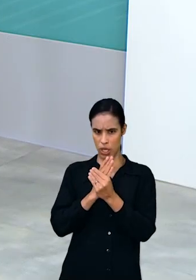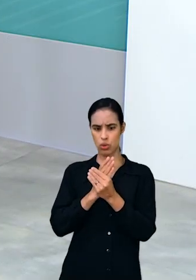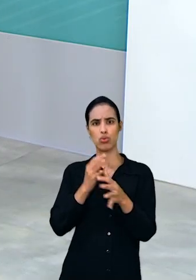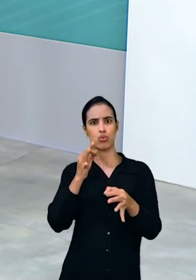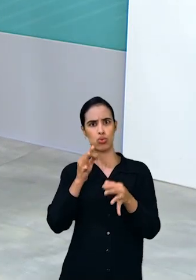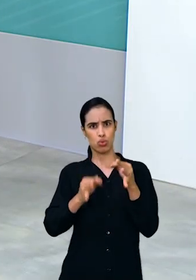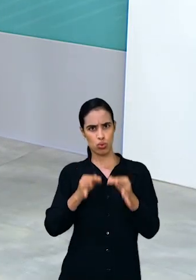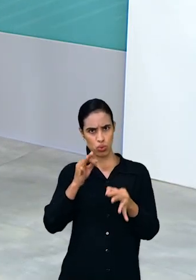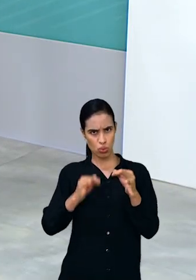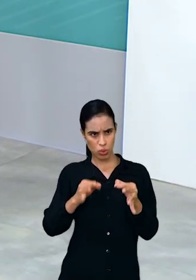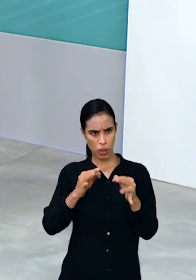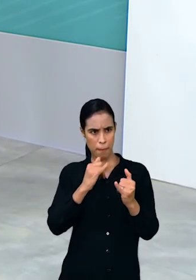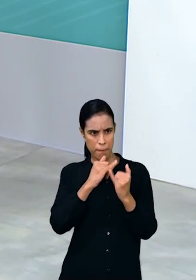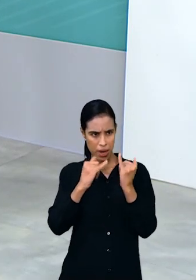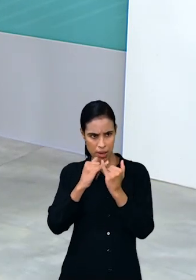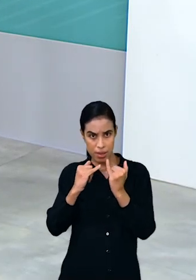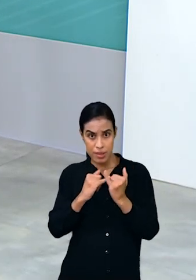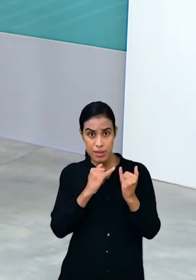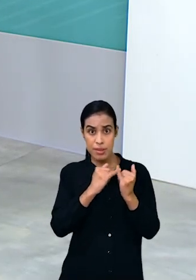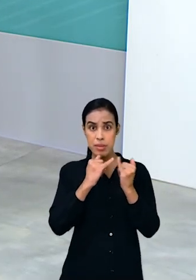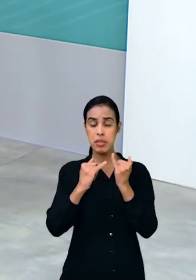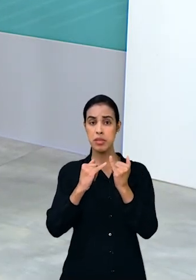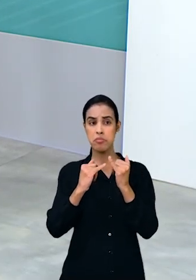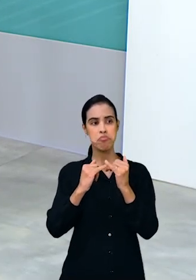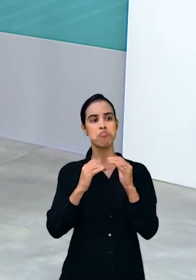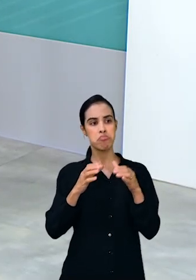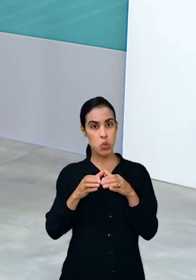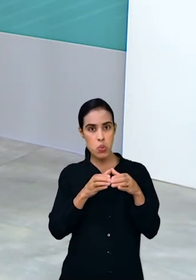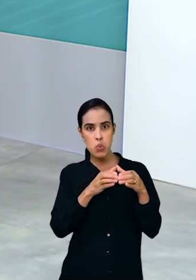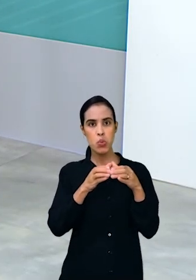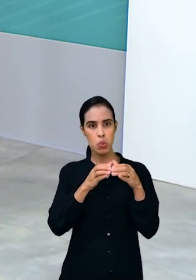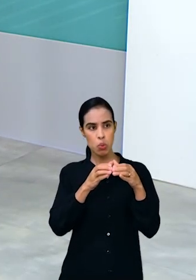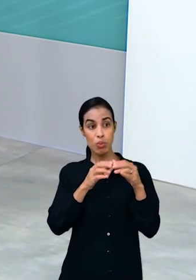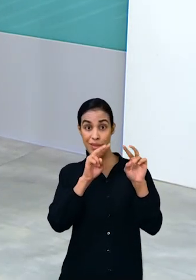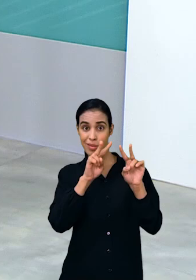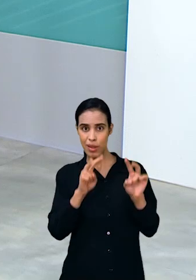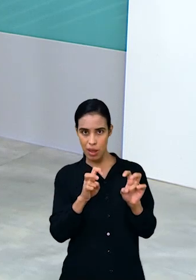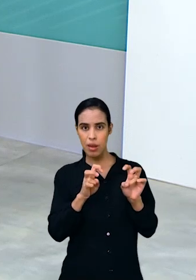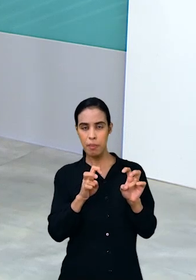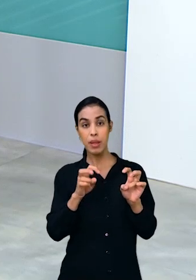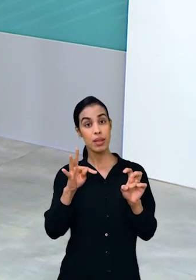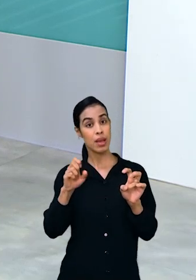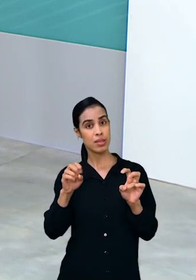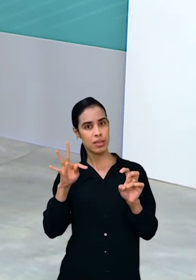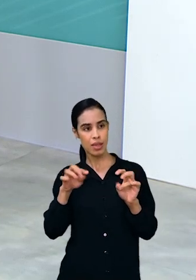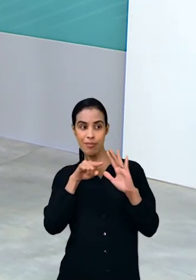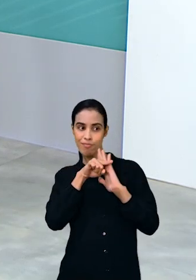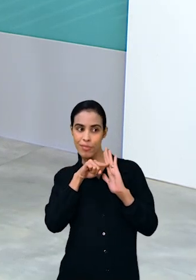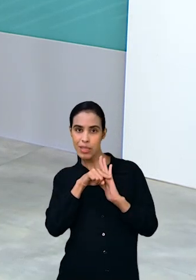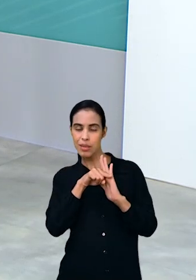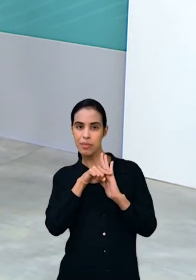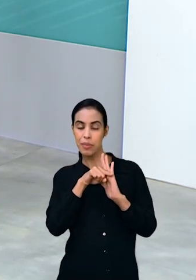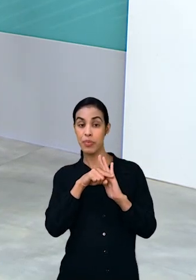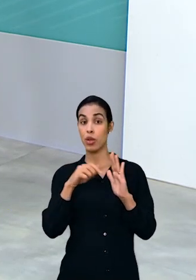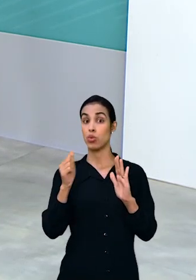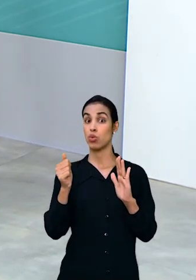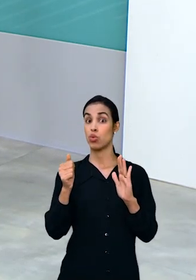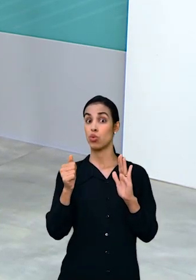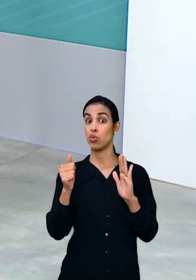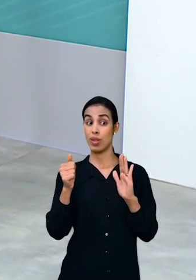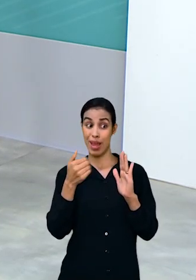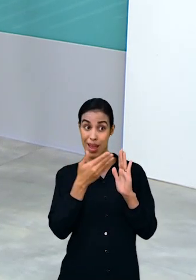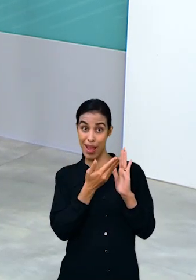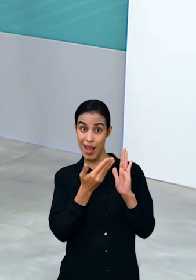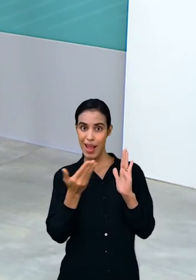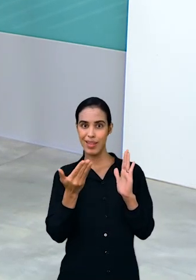Precedentes qualificados. O Tribunal Superior do Trabalho disponibilizou um índice temático para tratar especificamente do tema. A